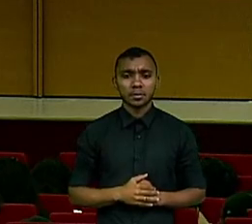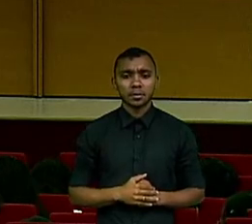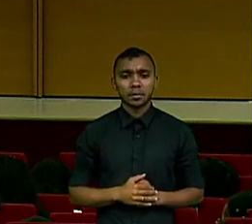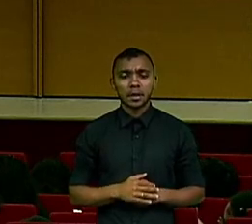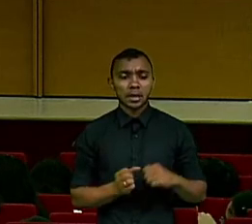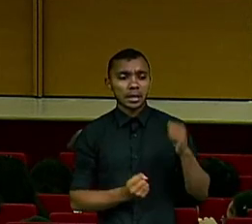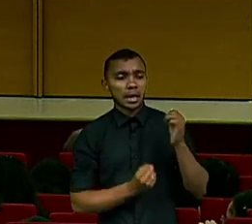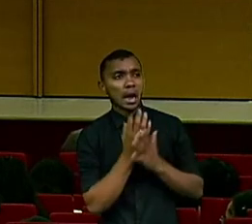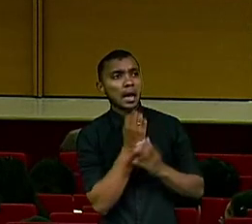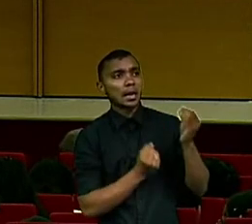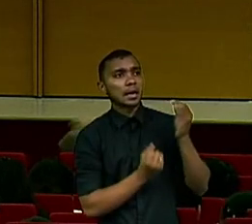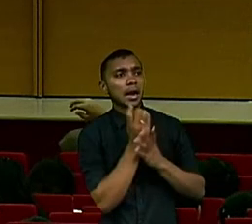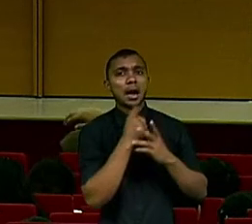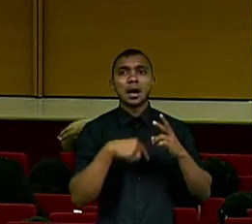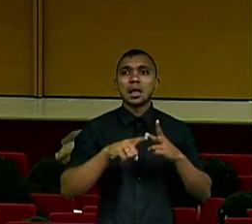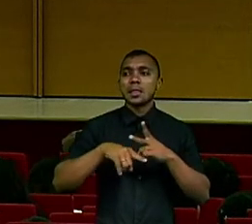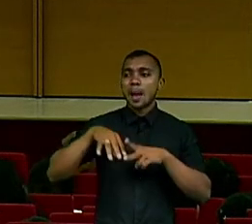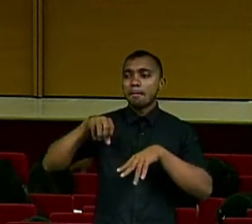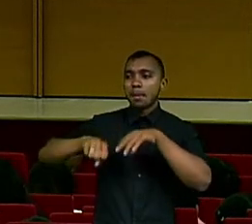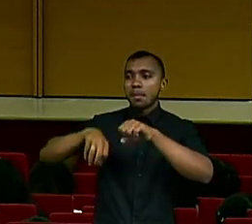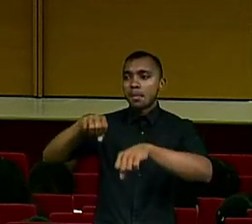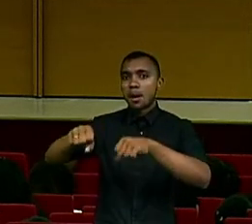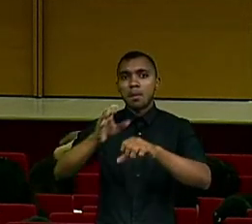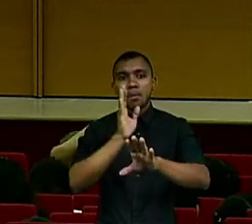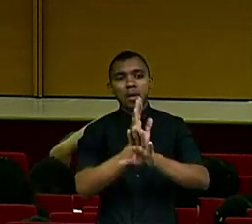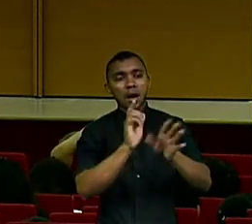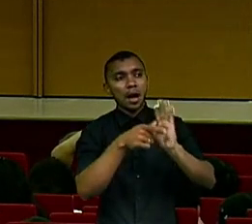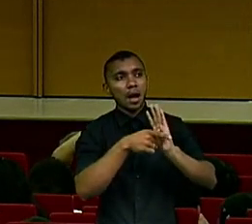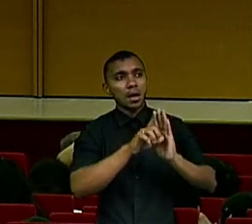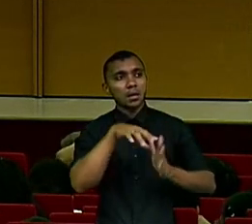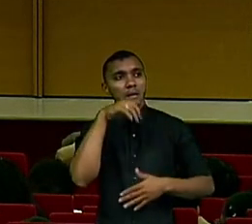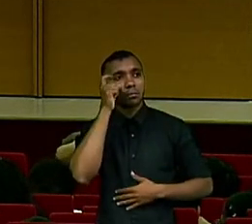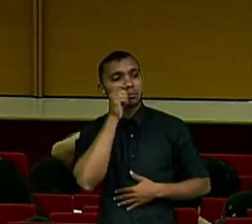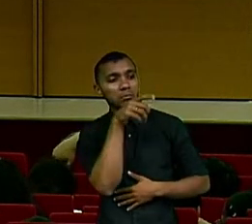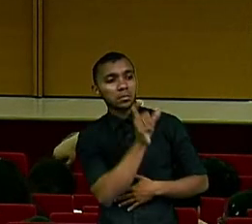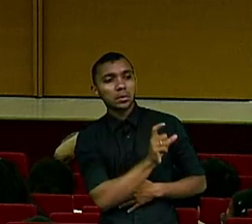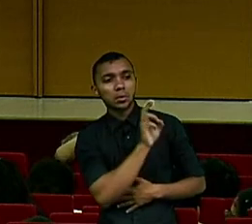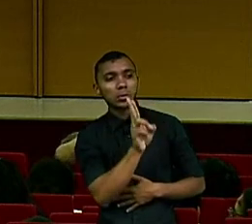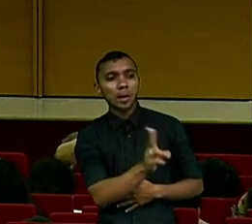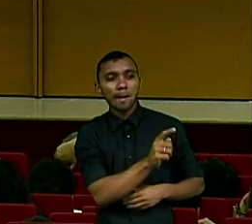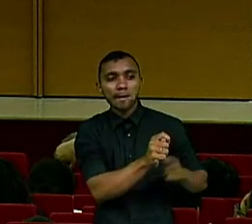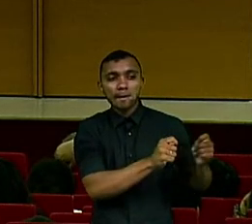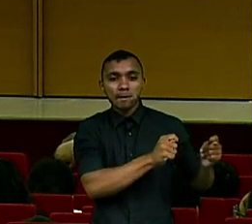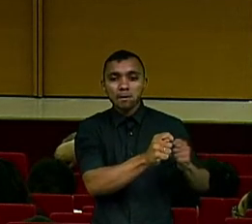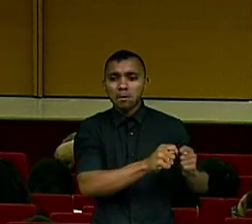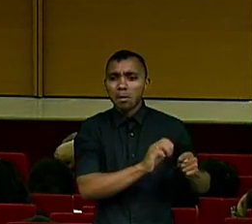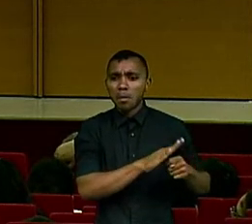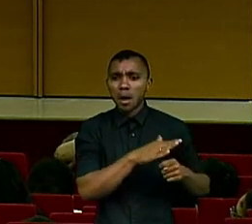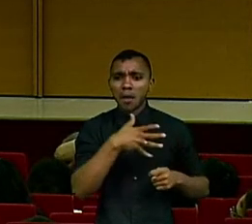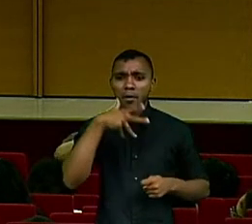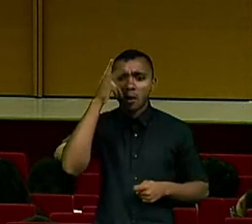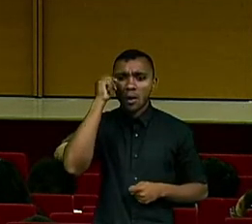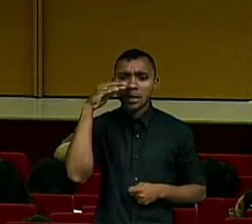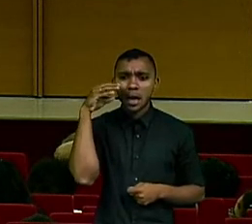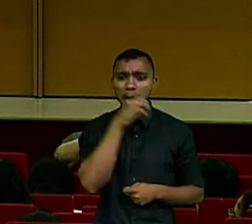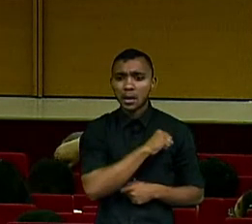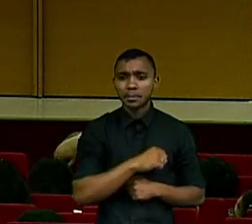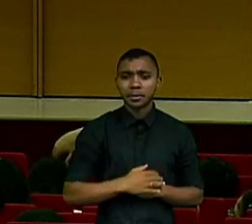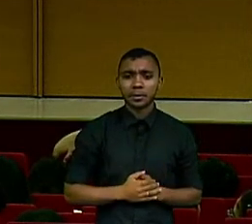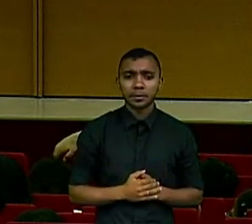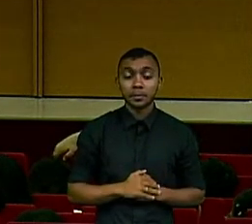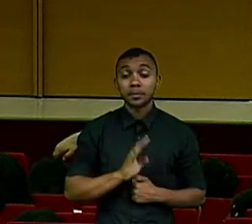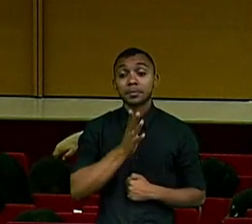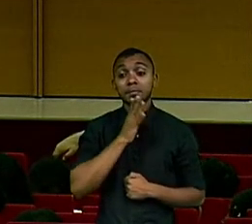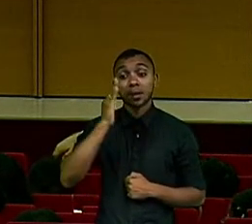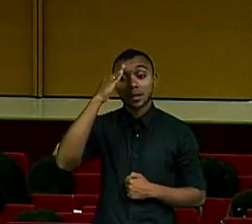a exploração do homem pelo homem vai se dar de forma muito mais acelerada né a cena clássica que